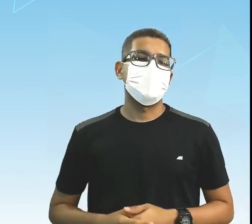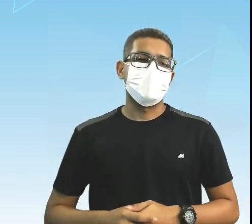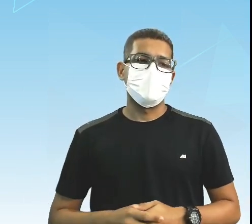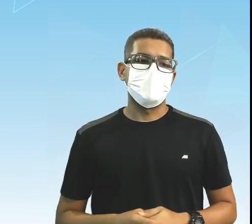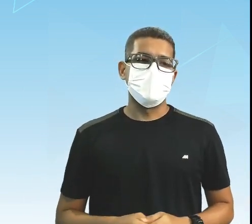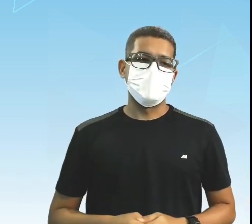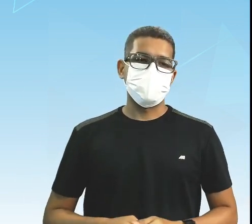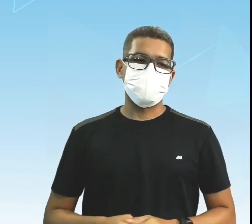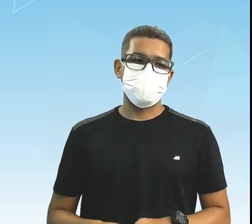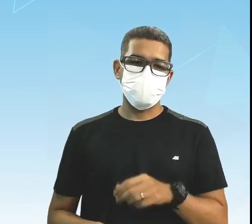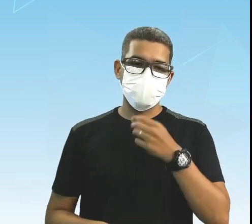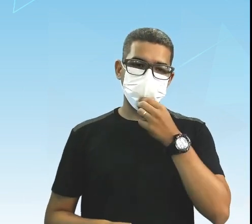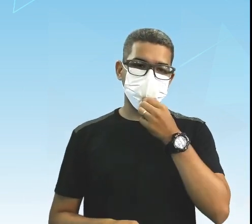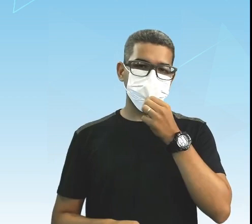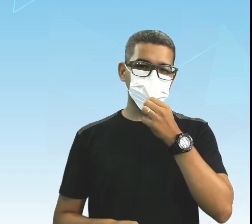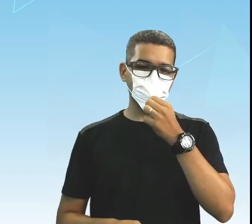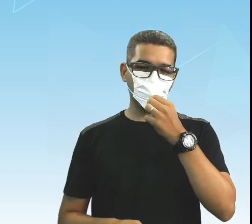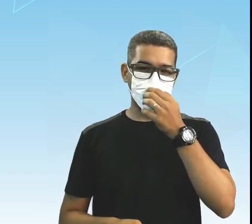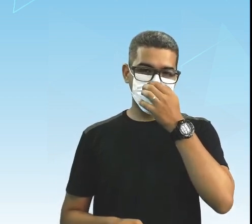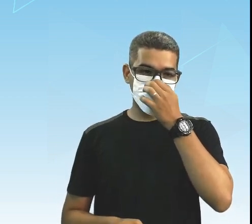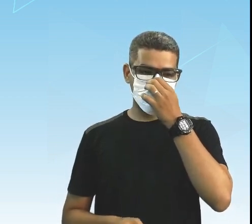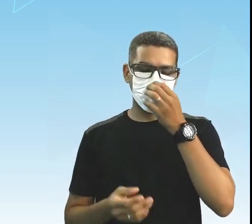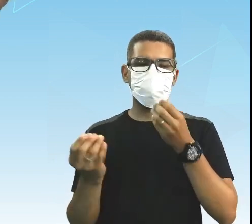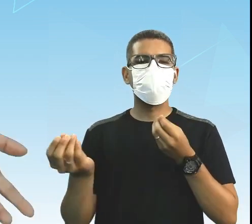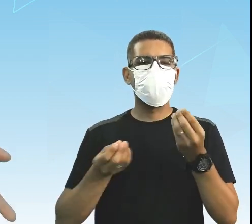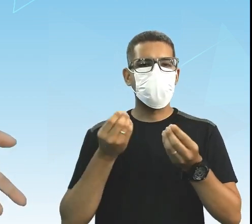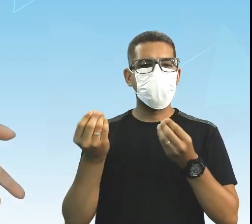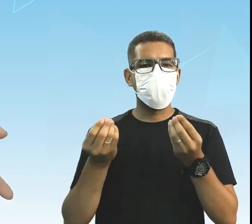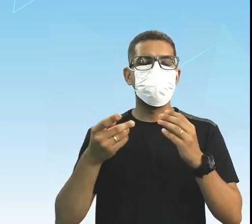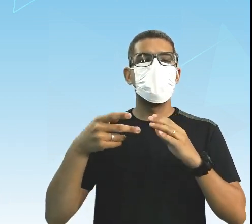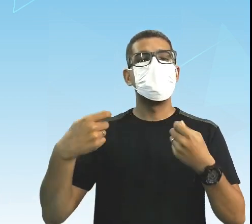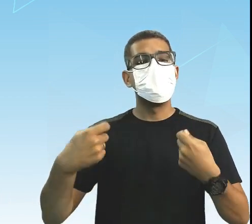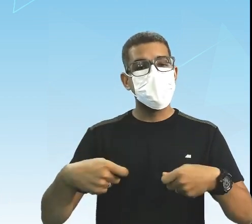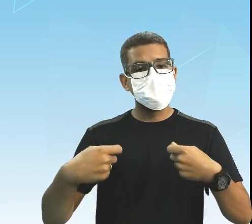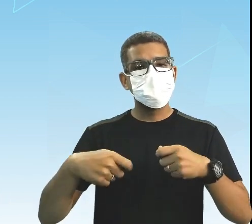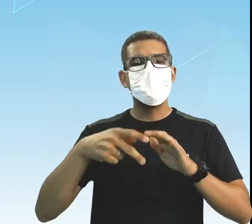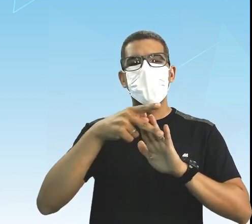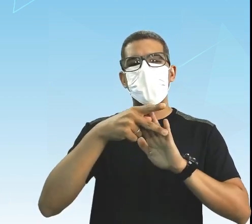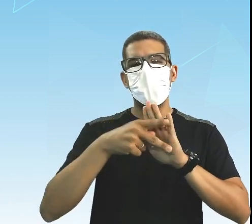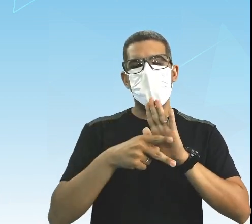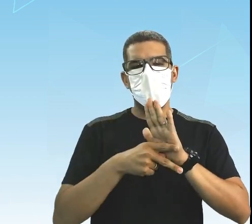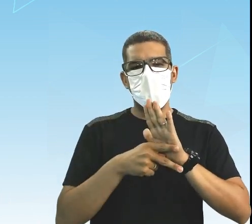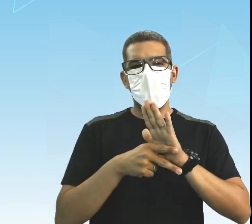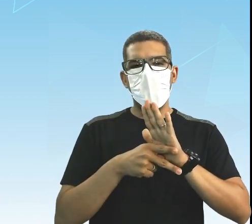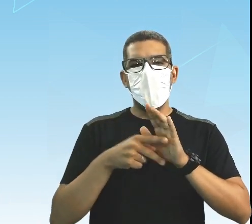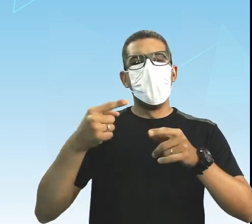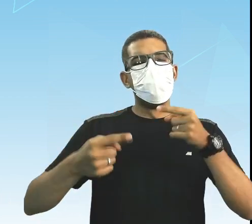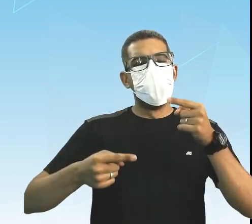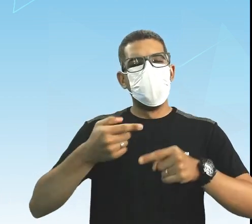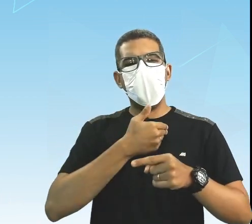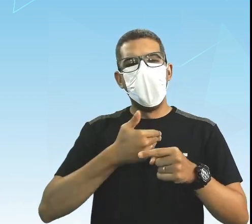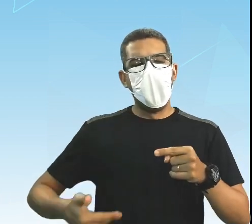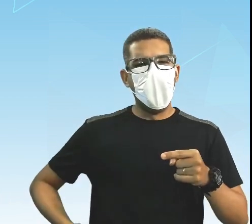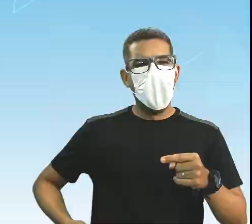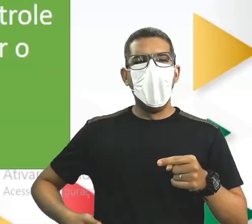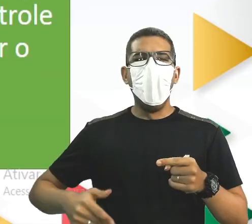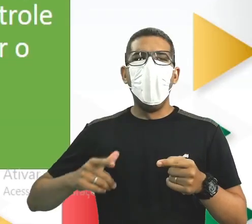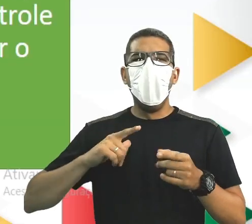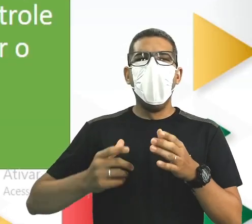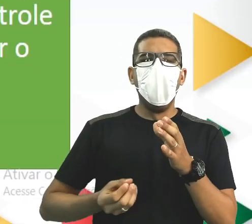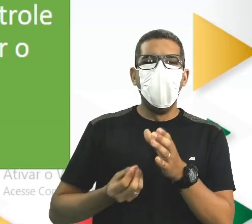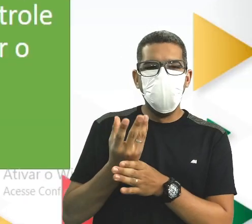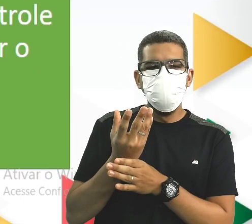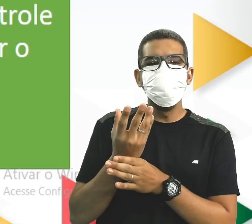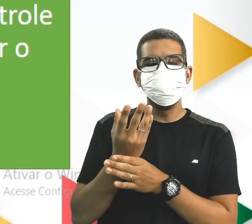Então, como é que é isso? Através de quê? Através de planejamentos dessas políticas públicas, que vai ser a criação